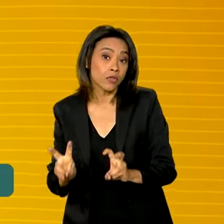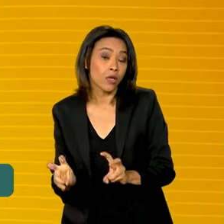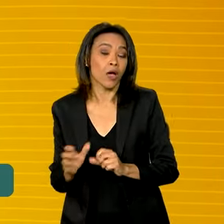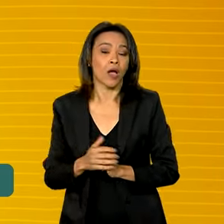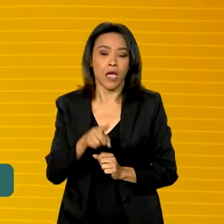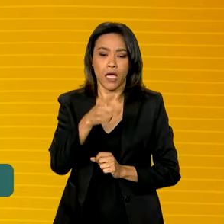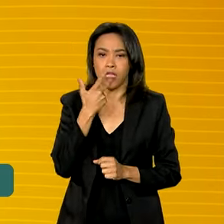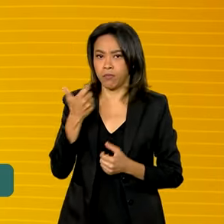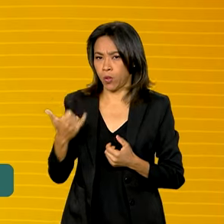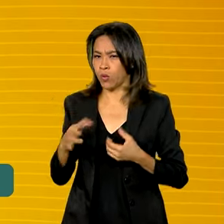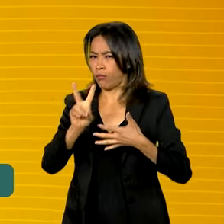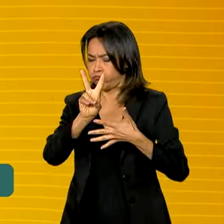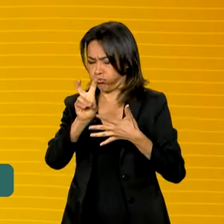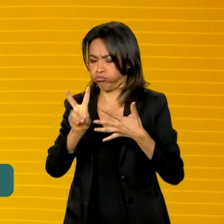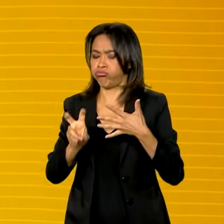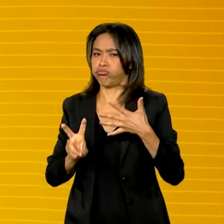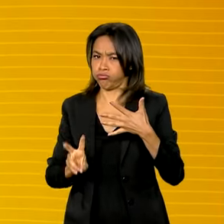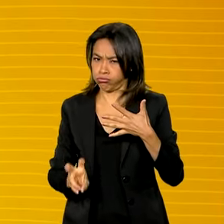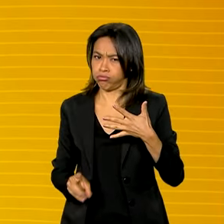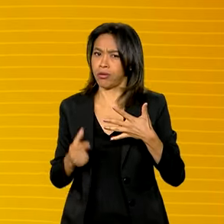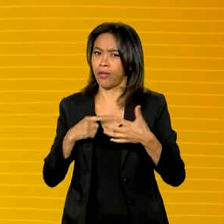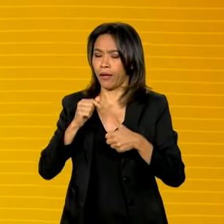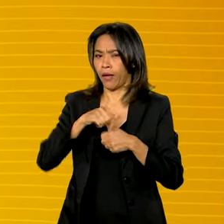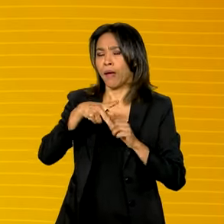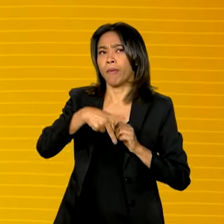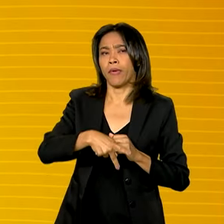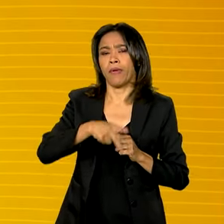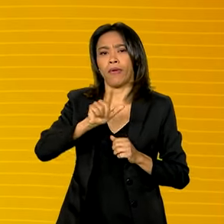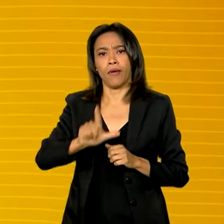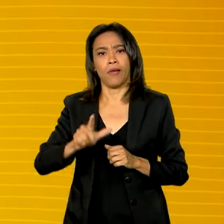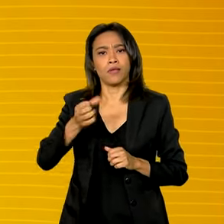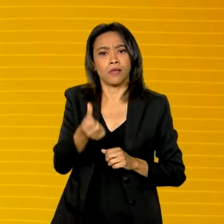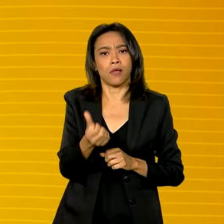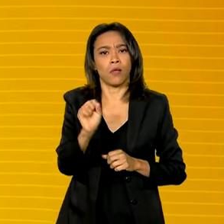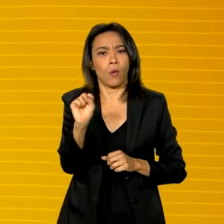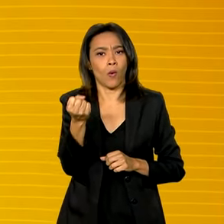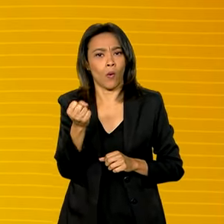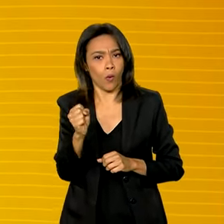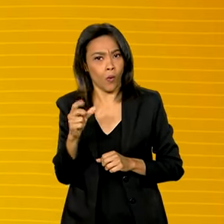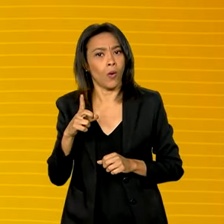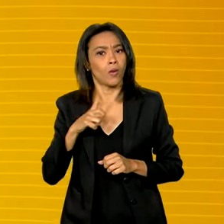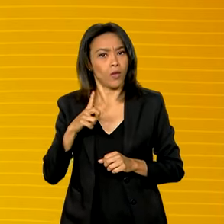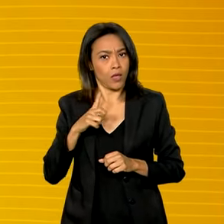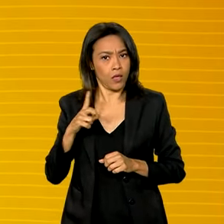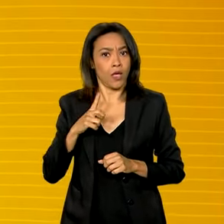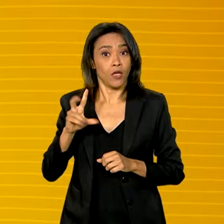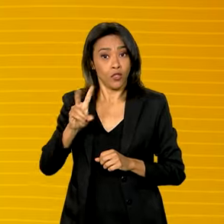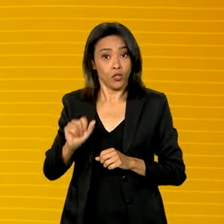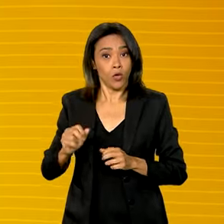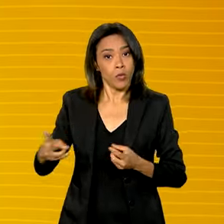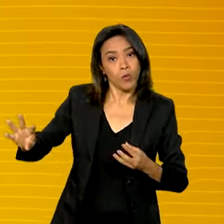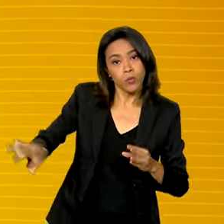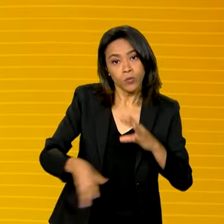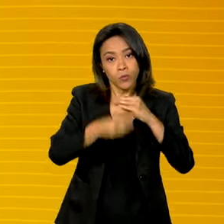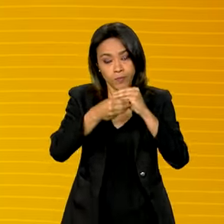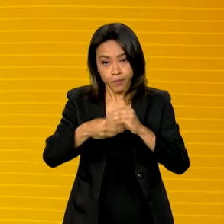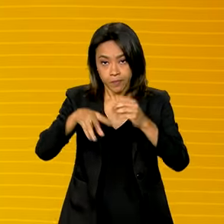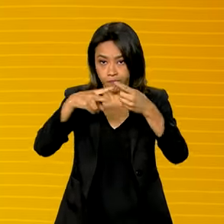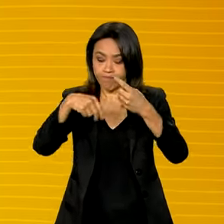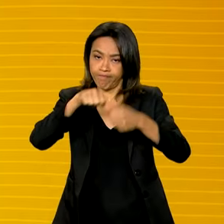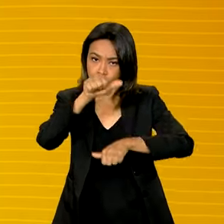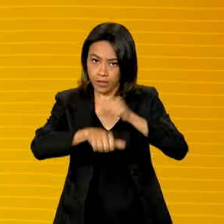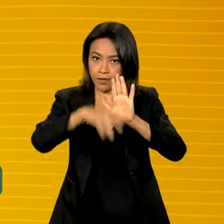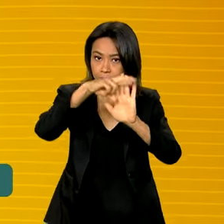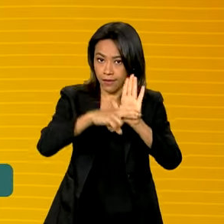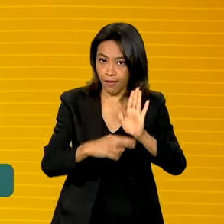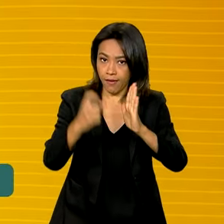assuntos, acredita, PL 68, que é o complemento da reforma tributária, alguns detalhes estão